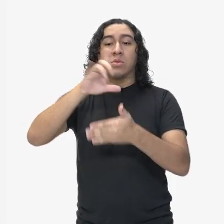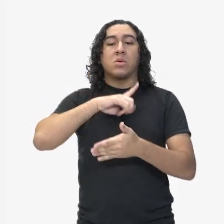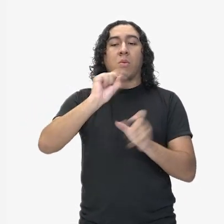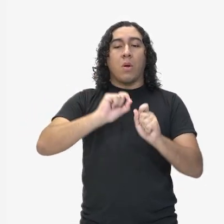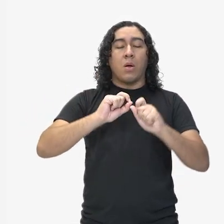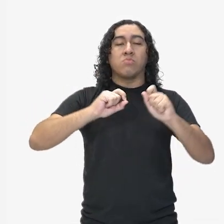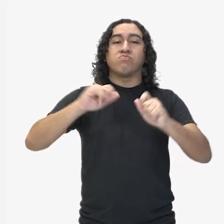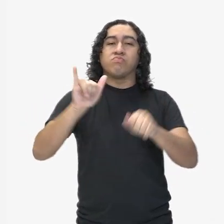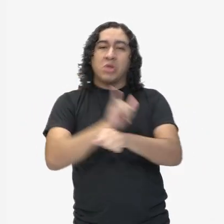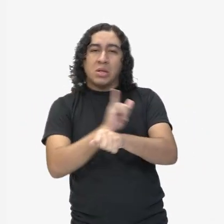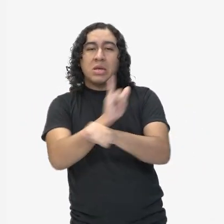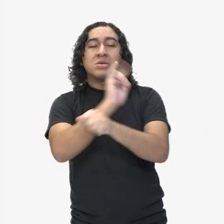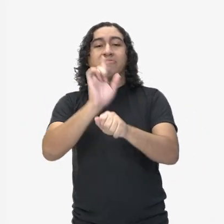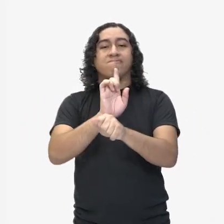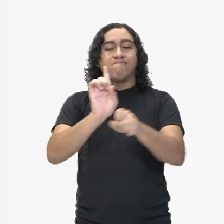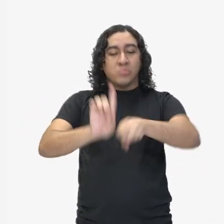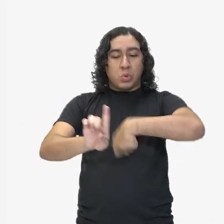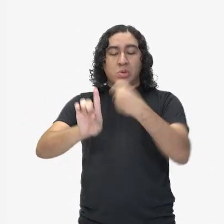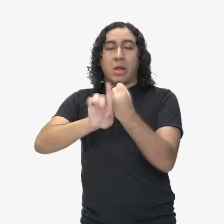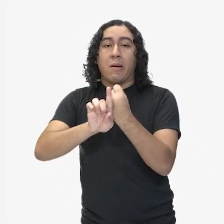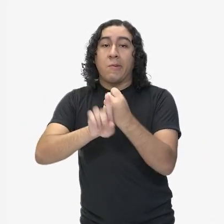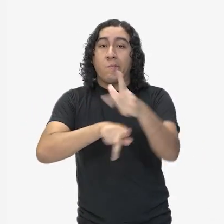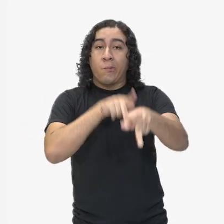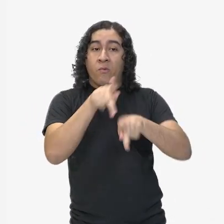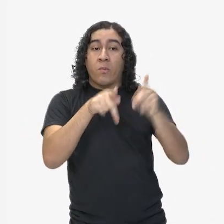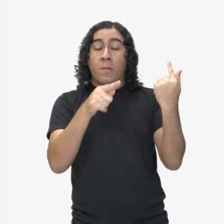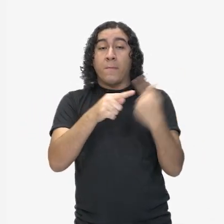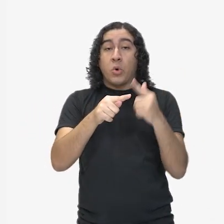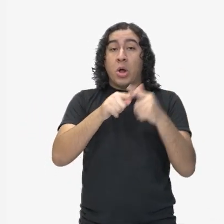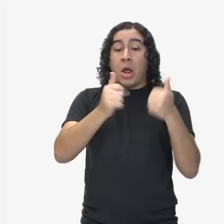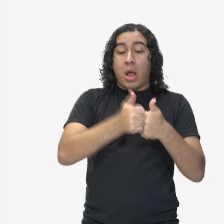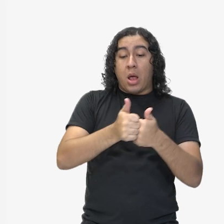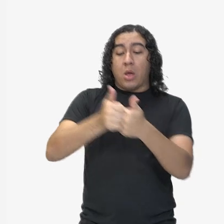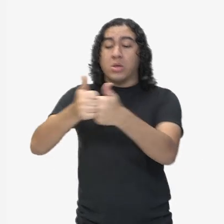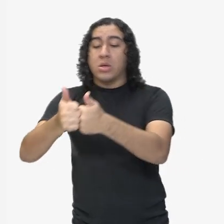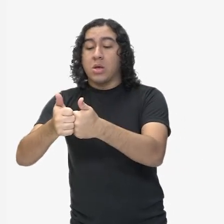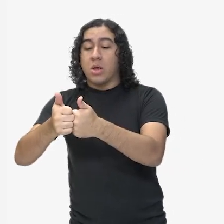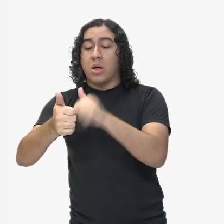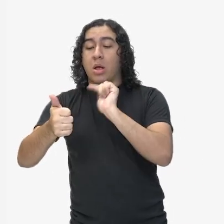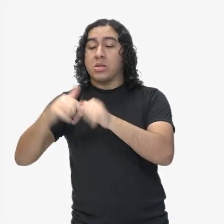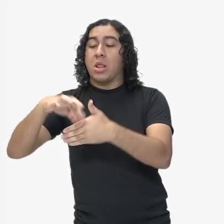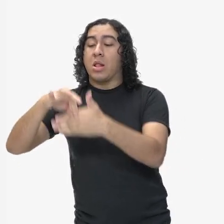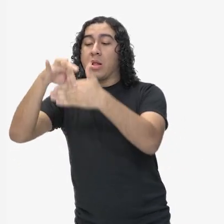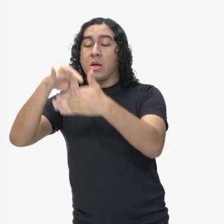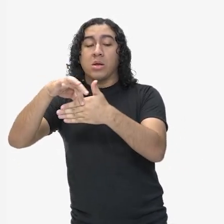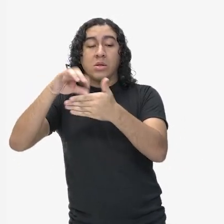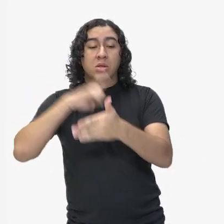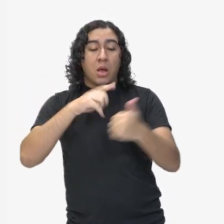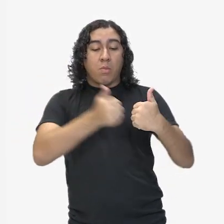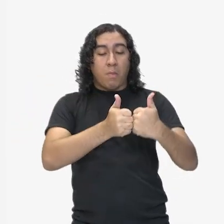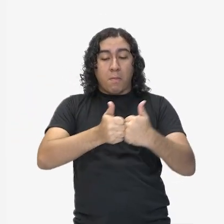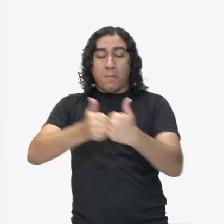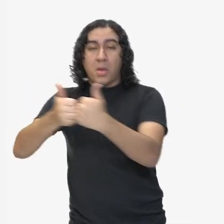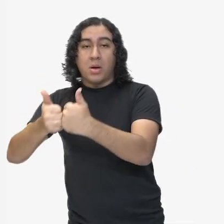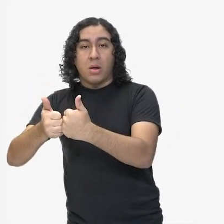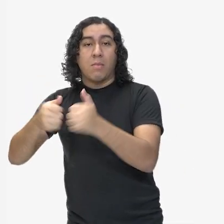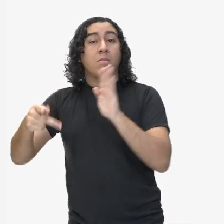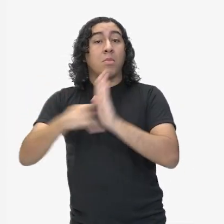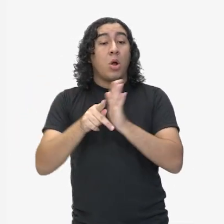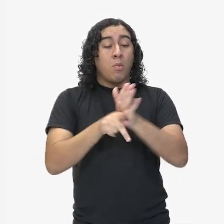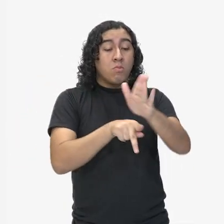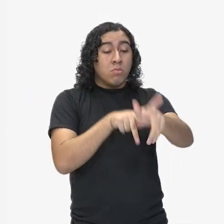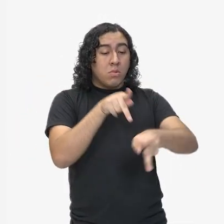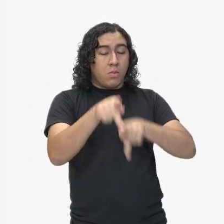e popular, pois os seguidores de Conselheiro vinham das camadas populares